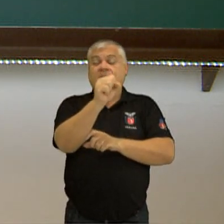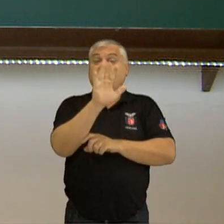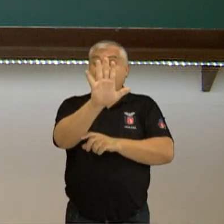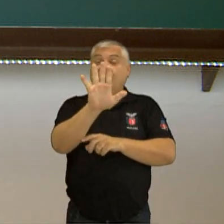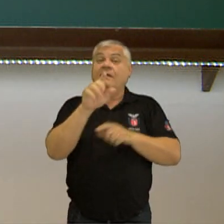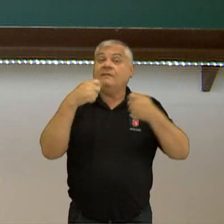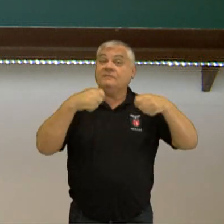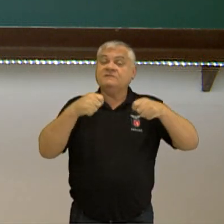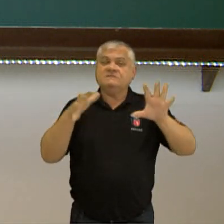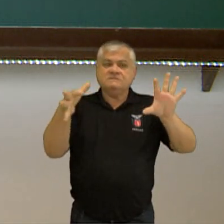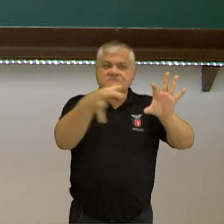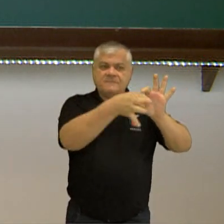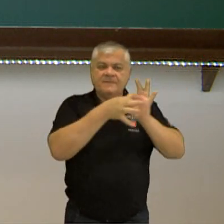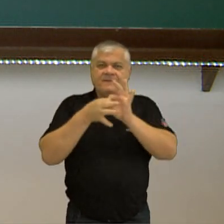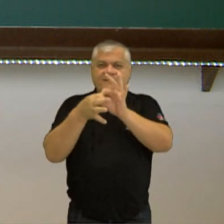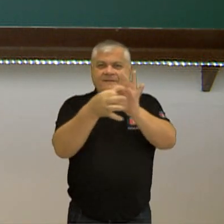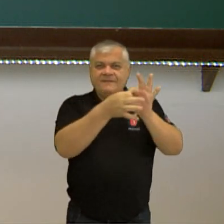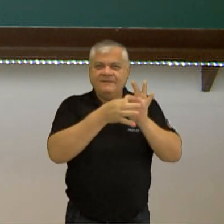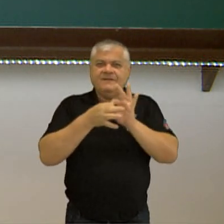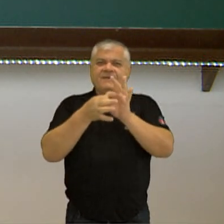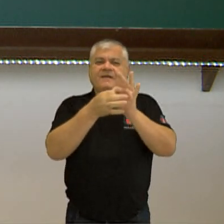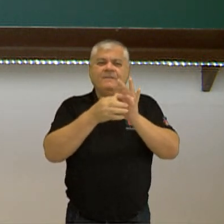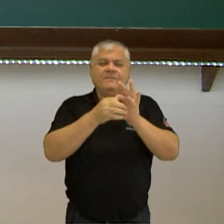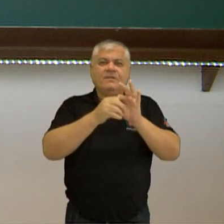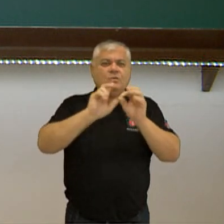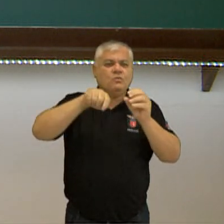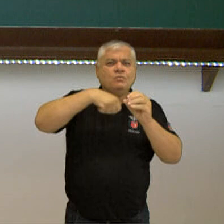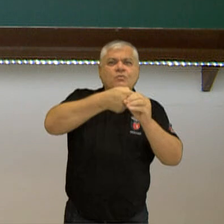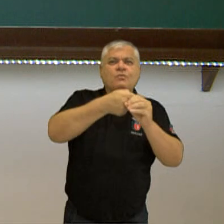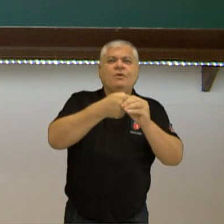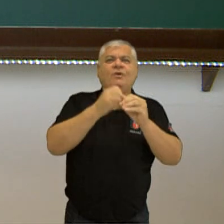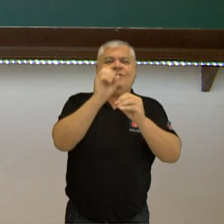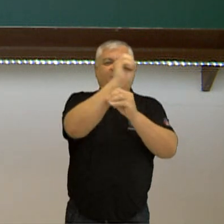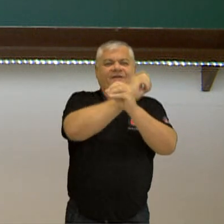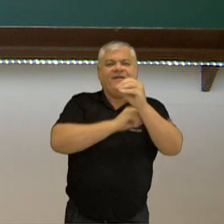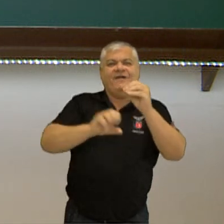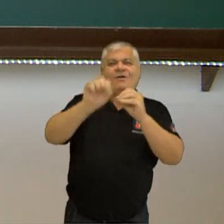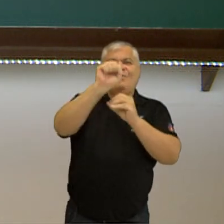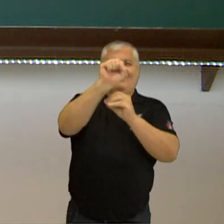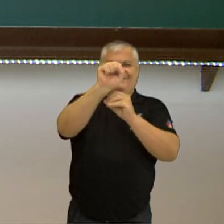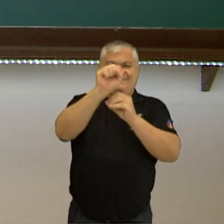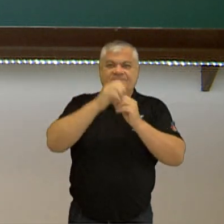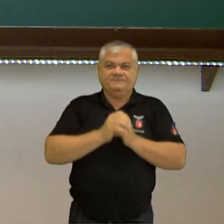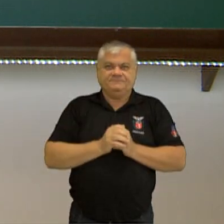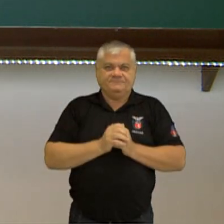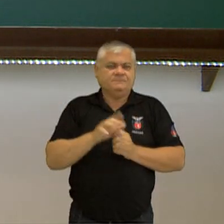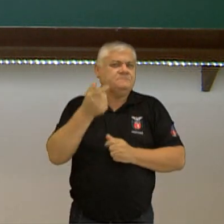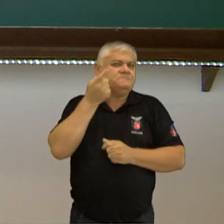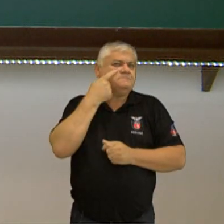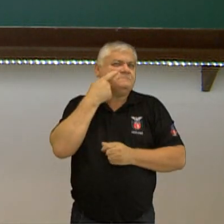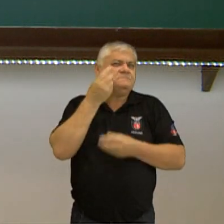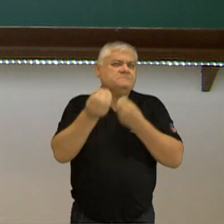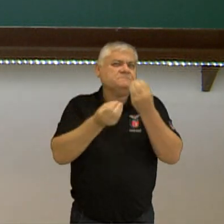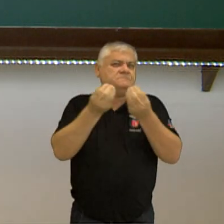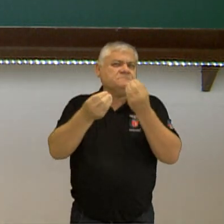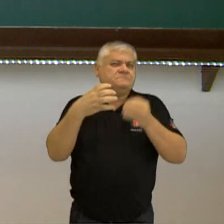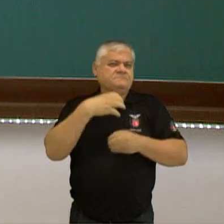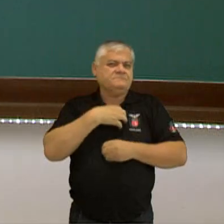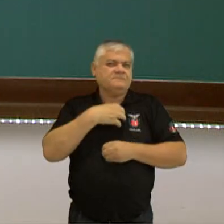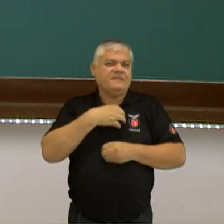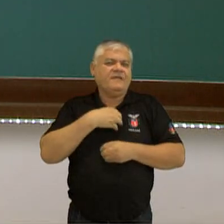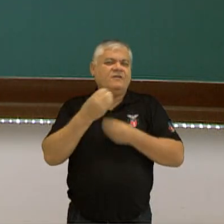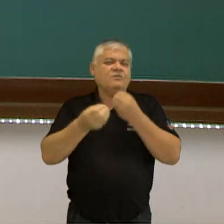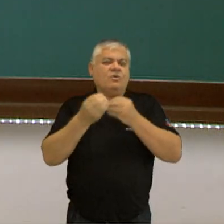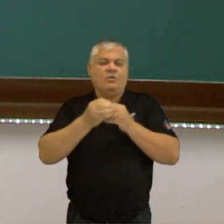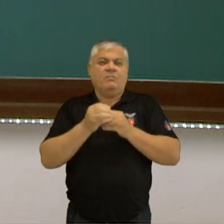eles acabam se unindo uns aos outros para que essa estabilidade ocorra. Uma das formas que os elementos químicos, os